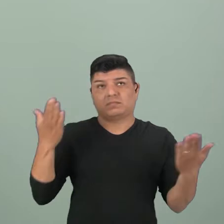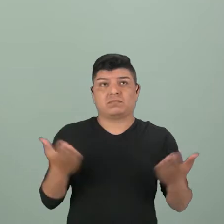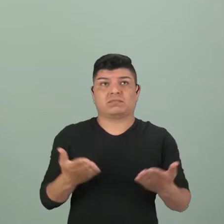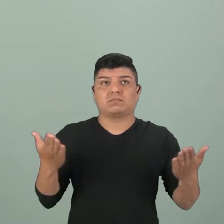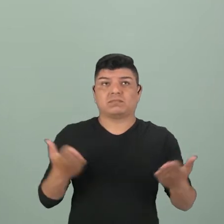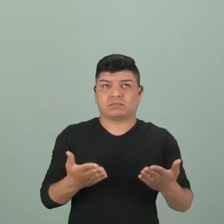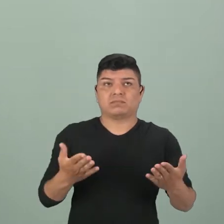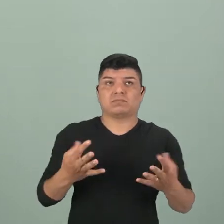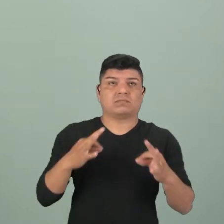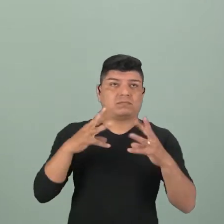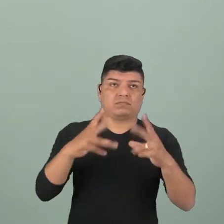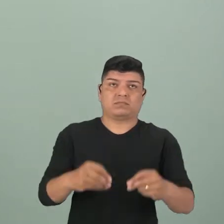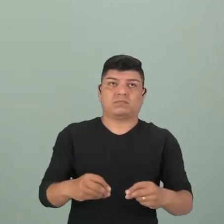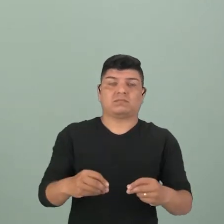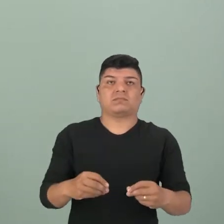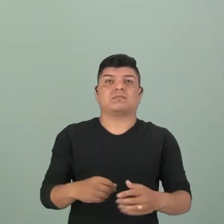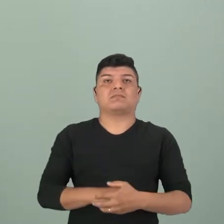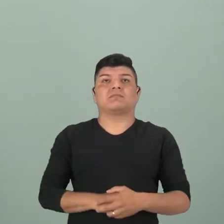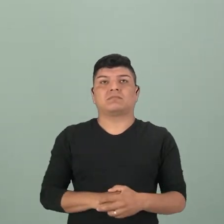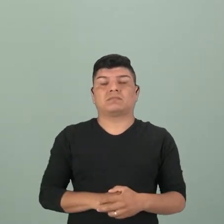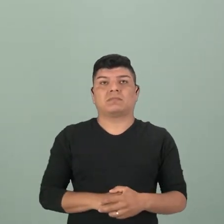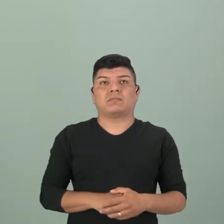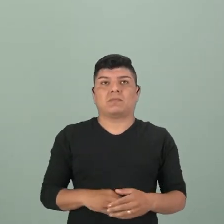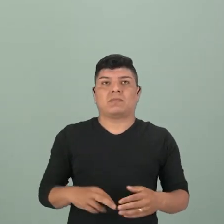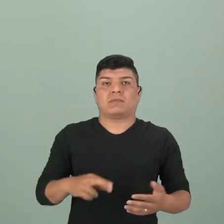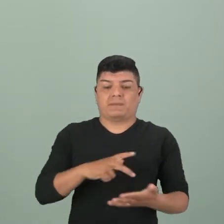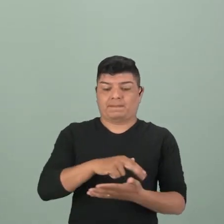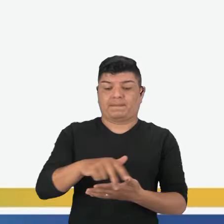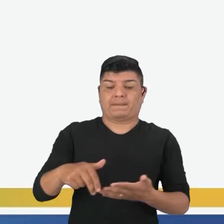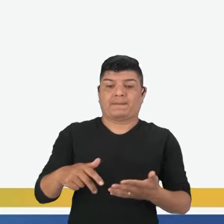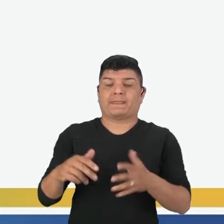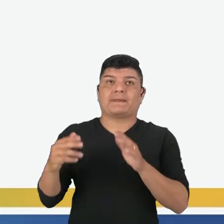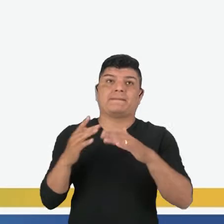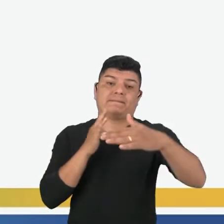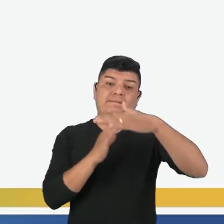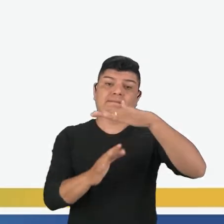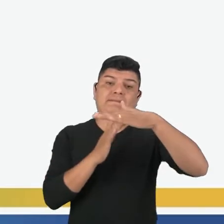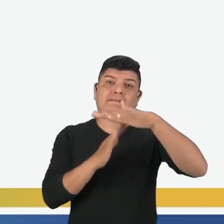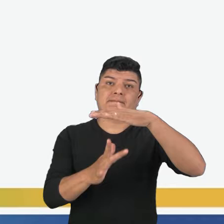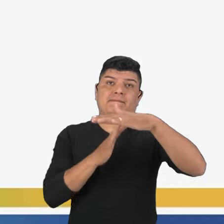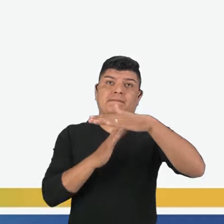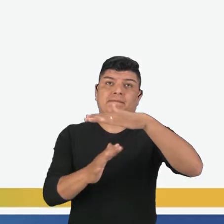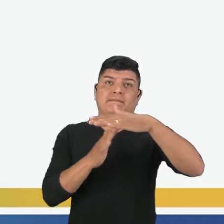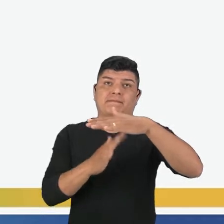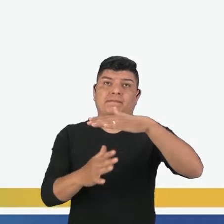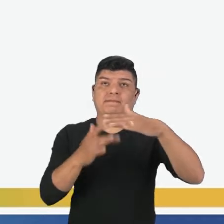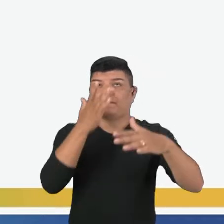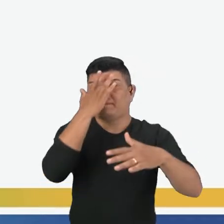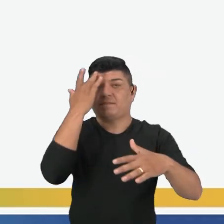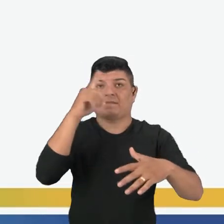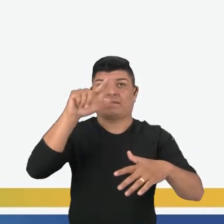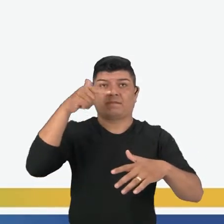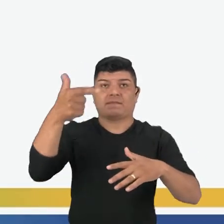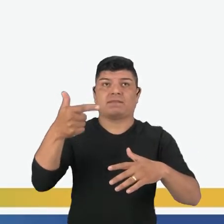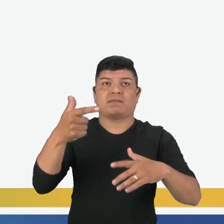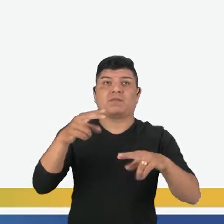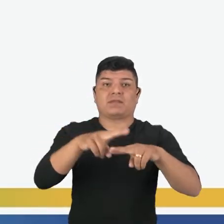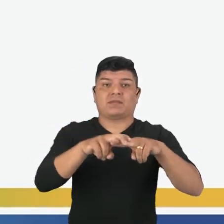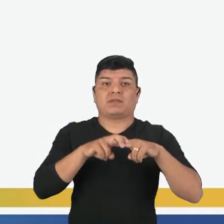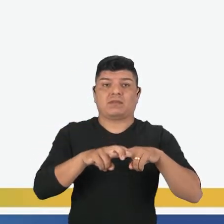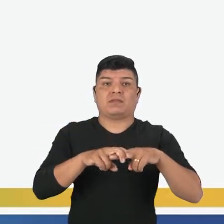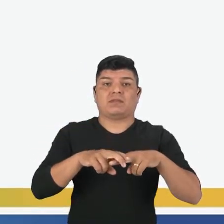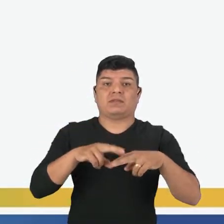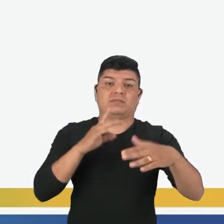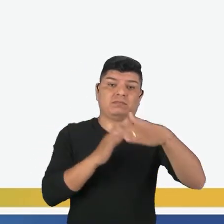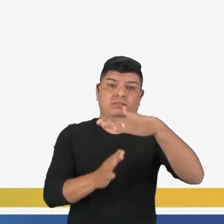hoje sobre isto. A diversidade étnica, ela começou com migrações, refugiados. Por isso que o tema é migrações,